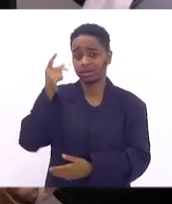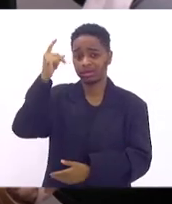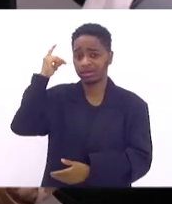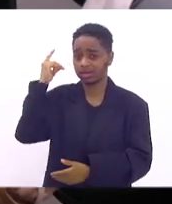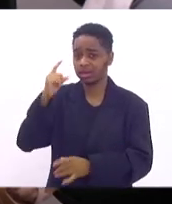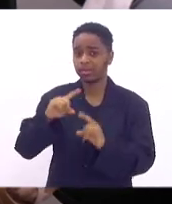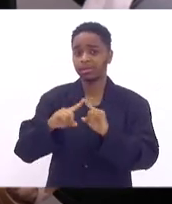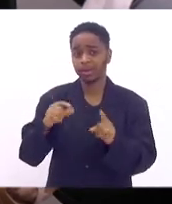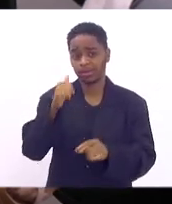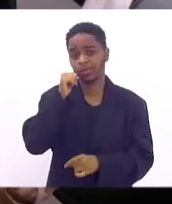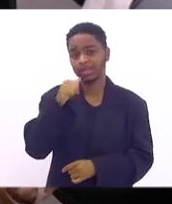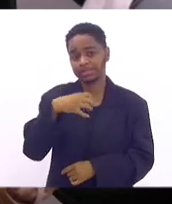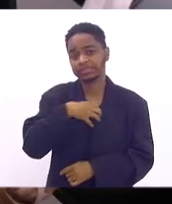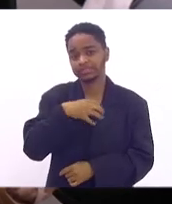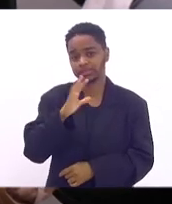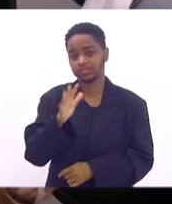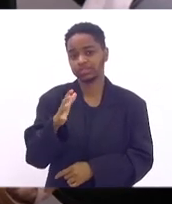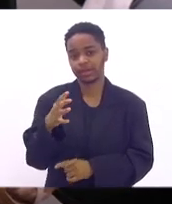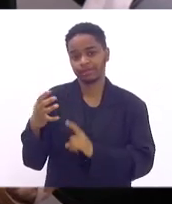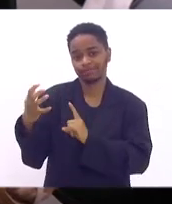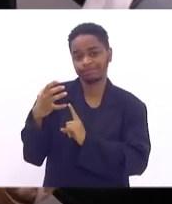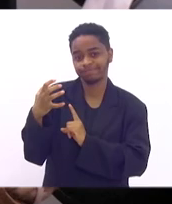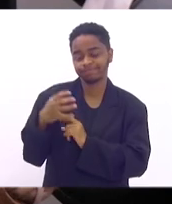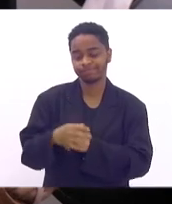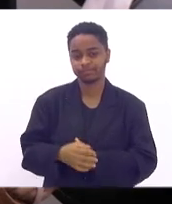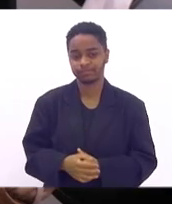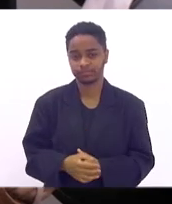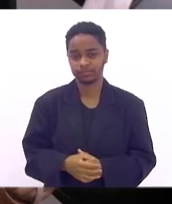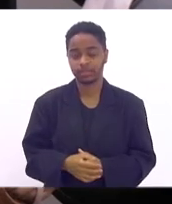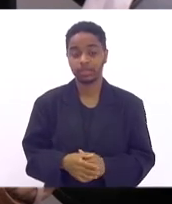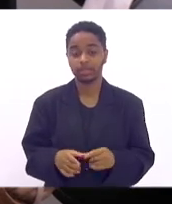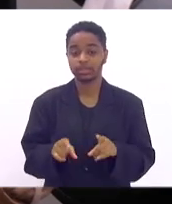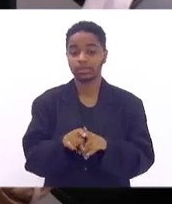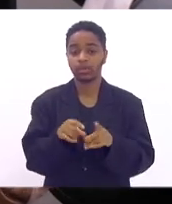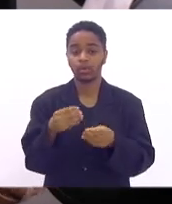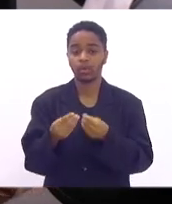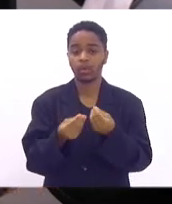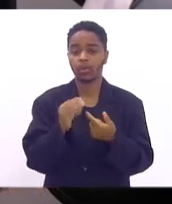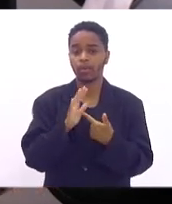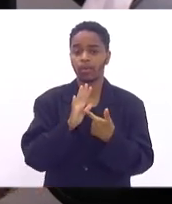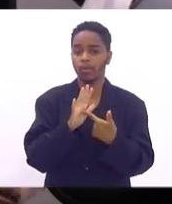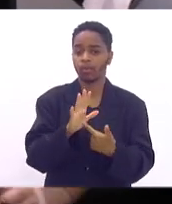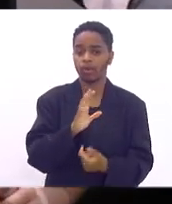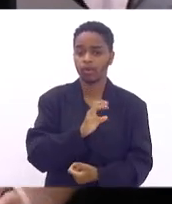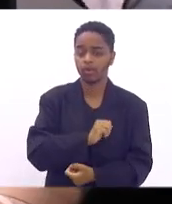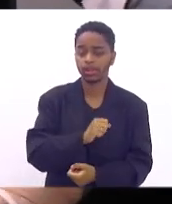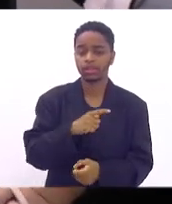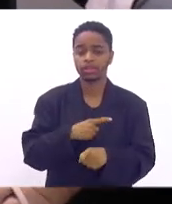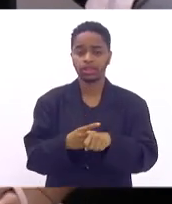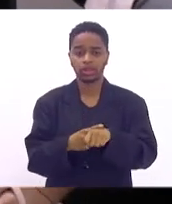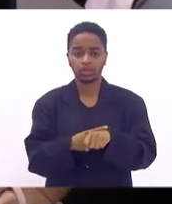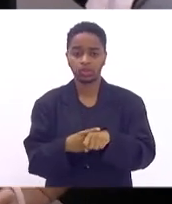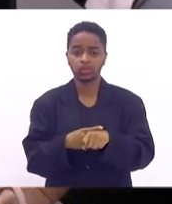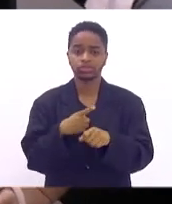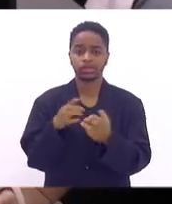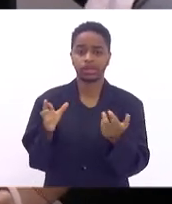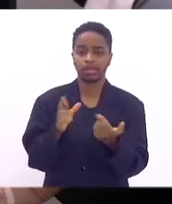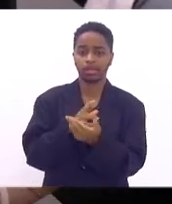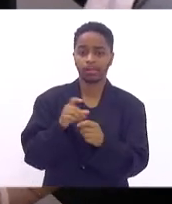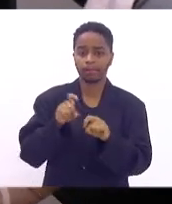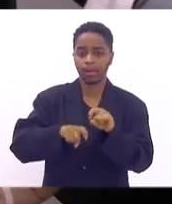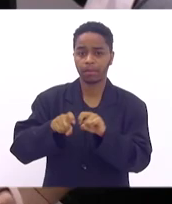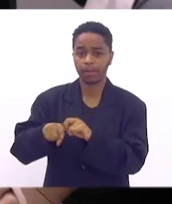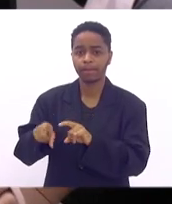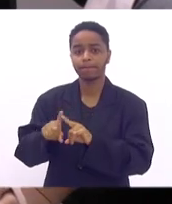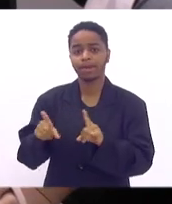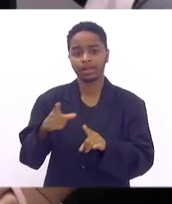elas já nos traziam isso, né? As provas de amor, né, que tem os nudes, as relações sexuais, mas também